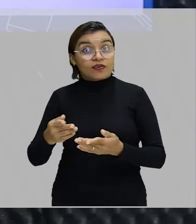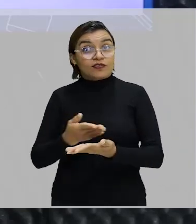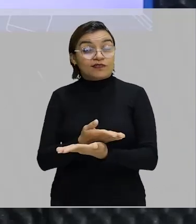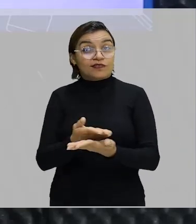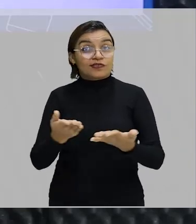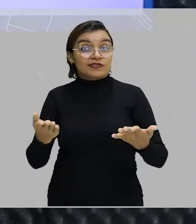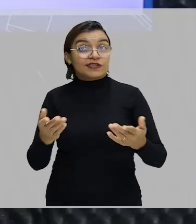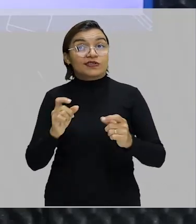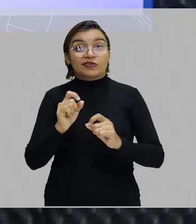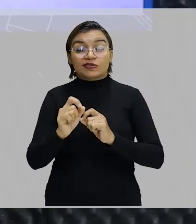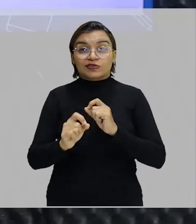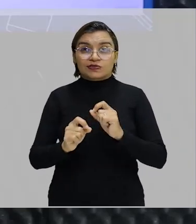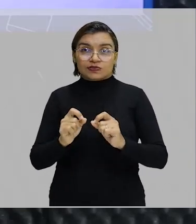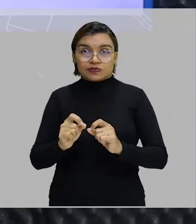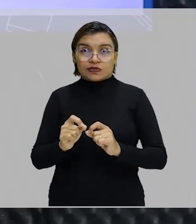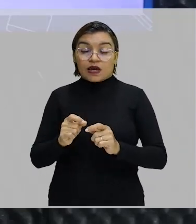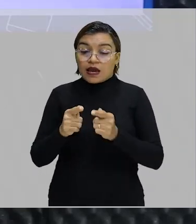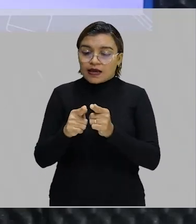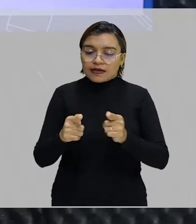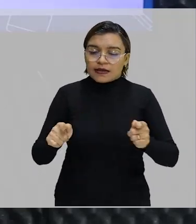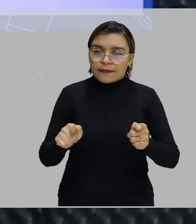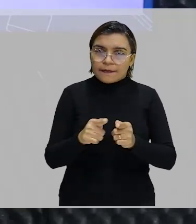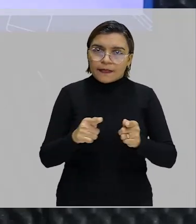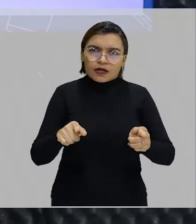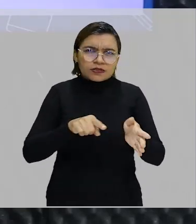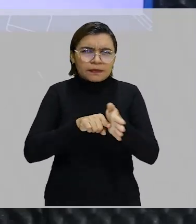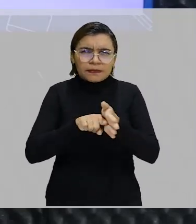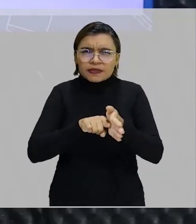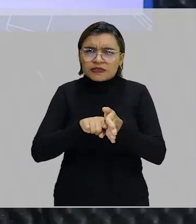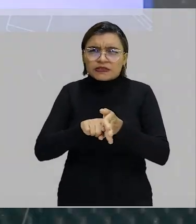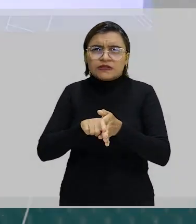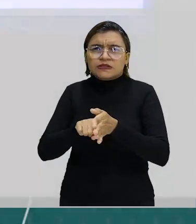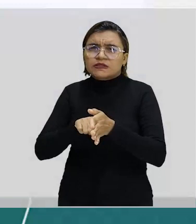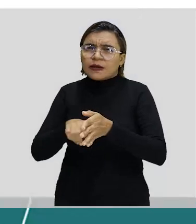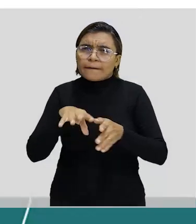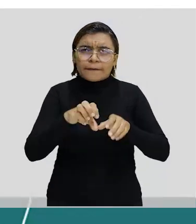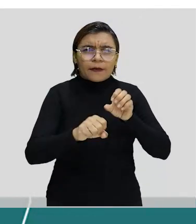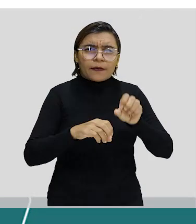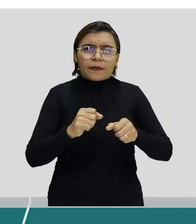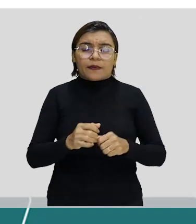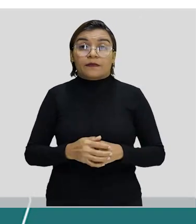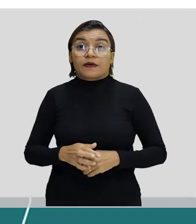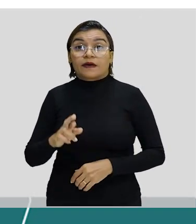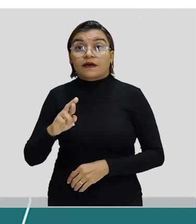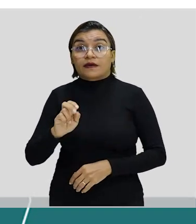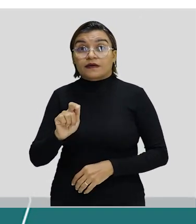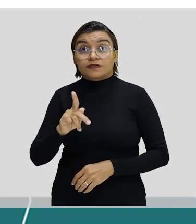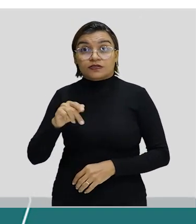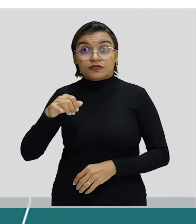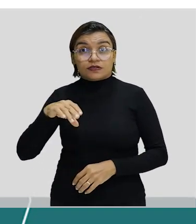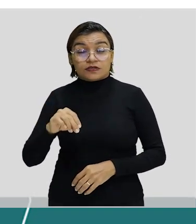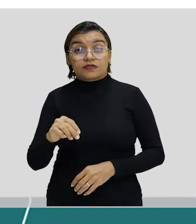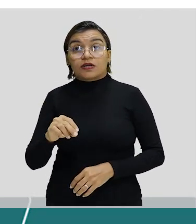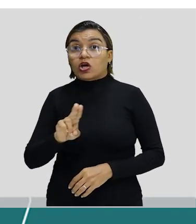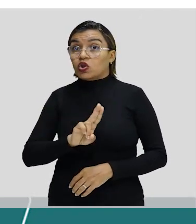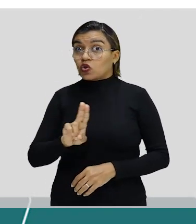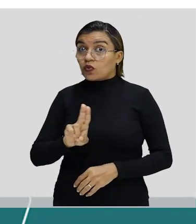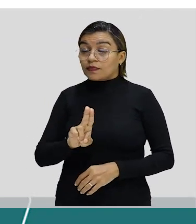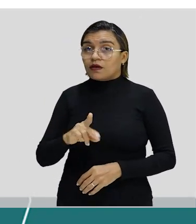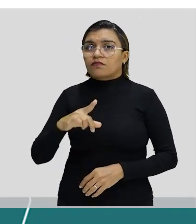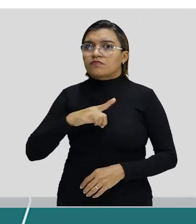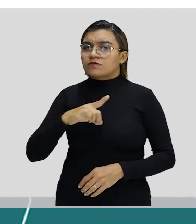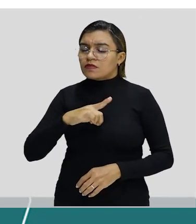a fazerem uma busca na gramática e estudar, aprofundar regência nominal, tá certo? Porque há